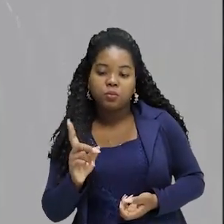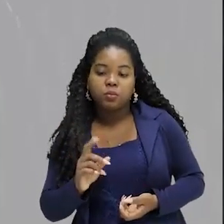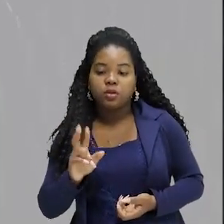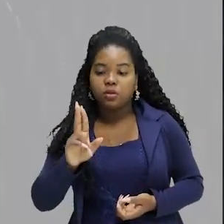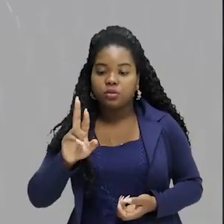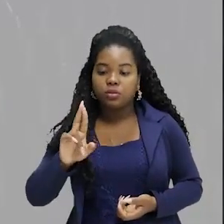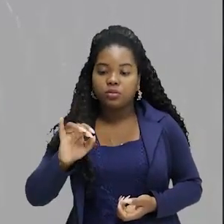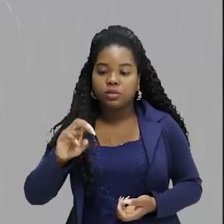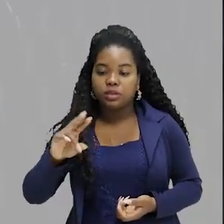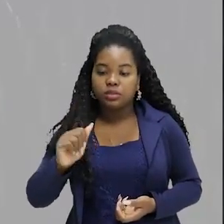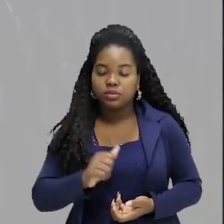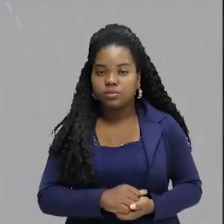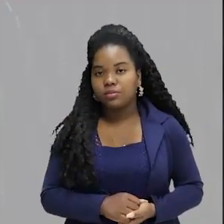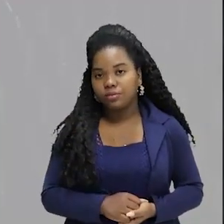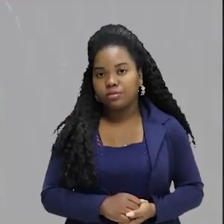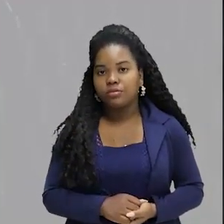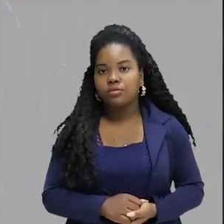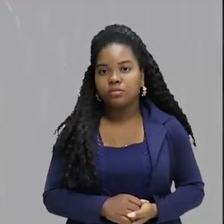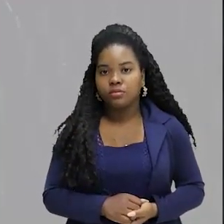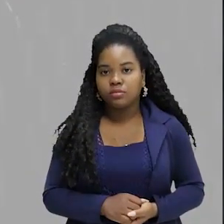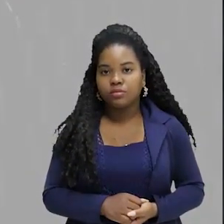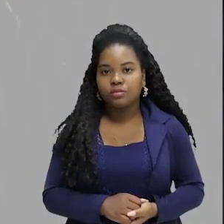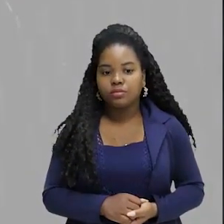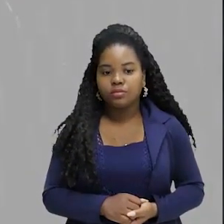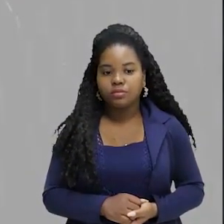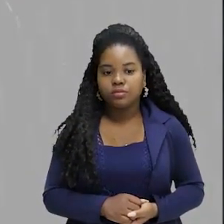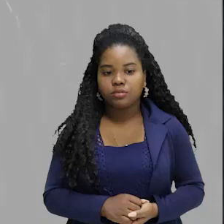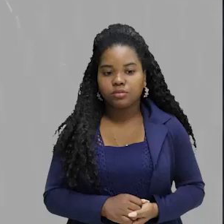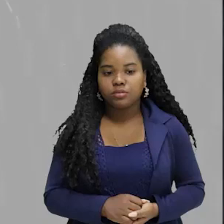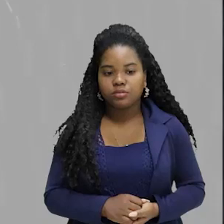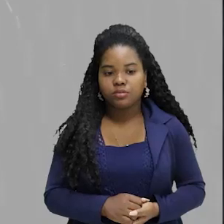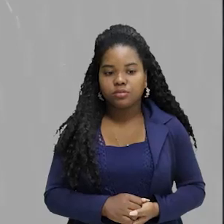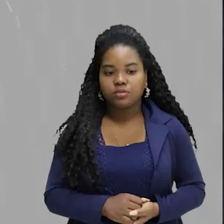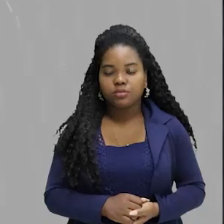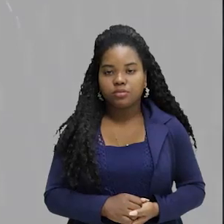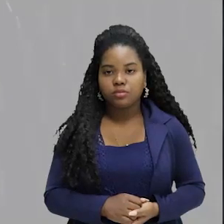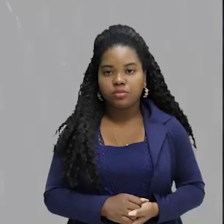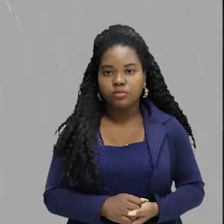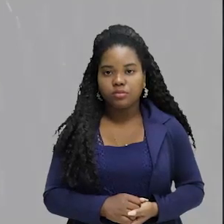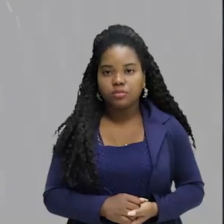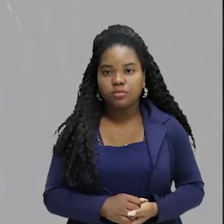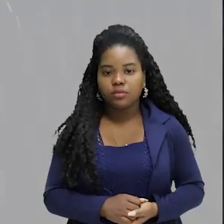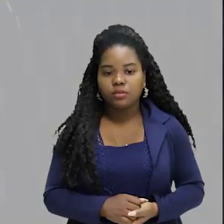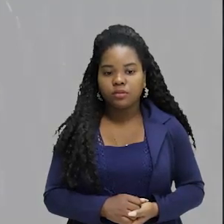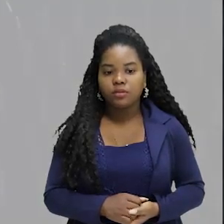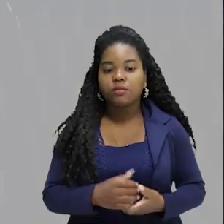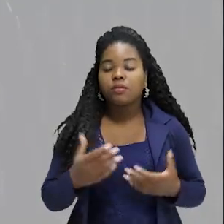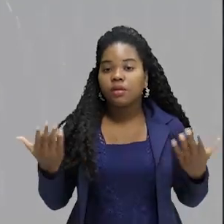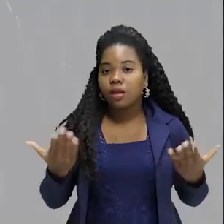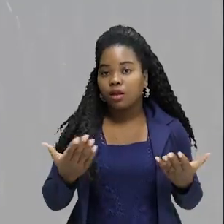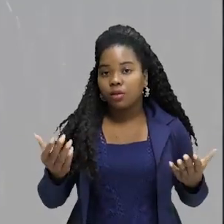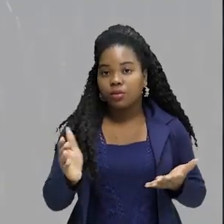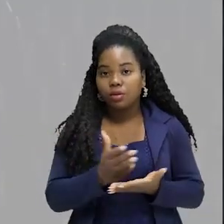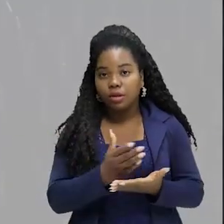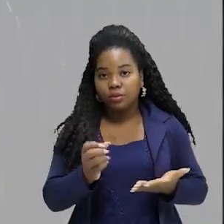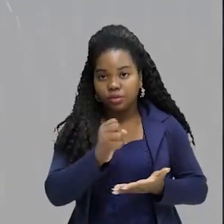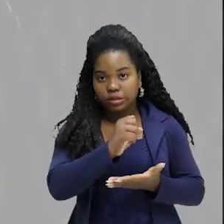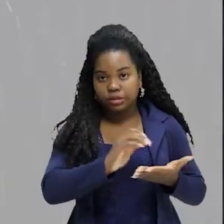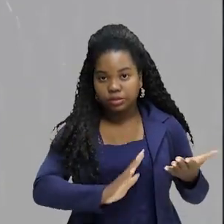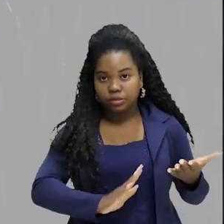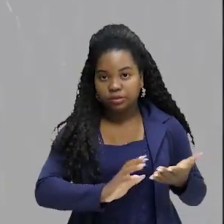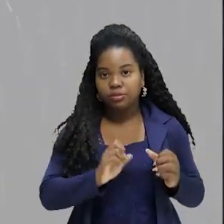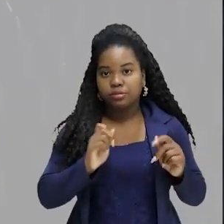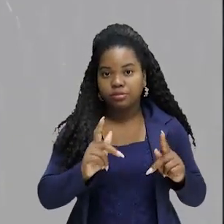E isso é um indicativo de um problema renal. Tá bom? Dito isso, turma, vamos trabalhar algumas